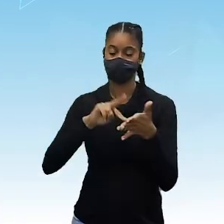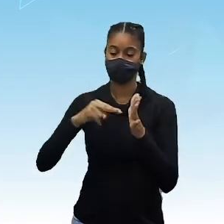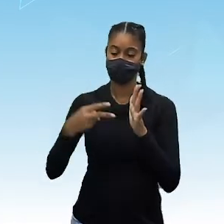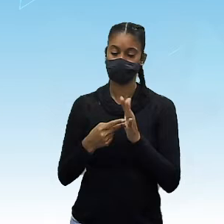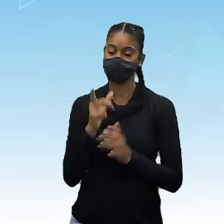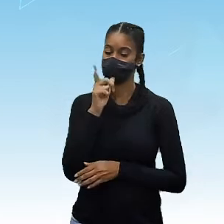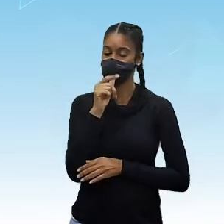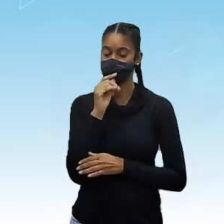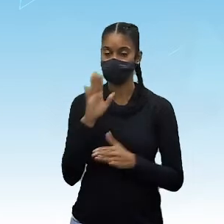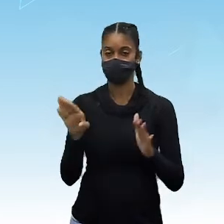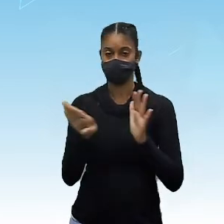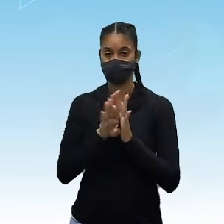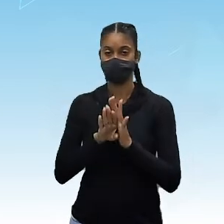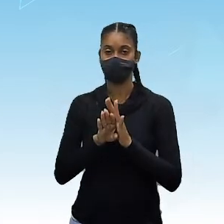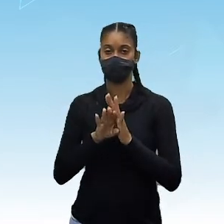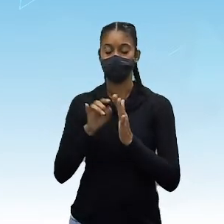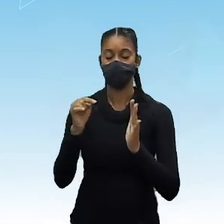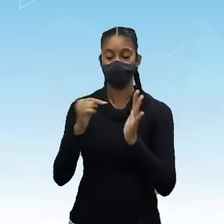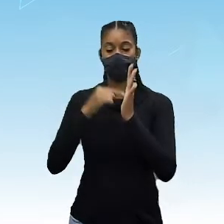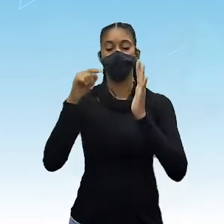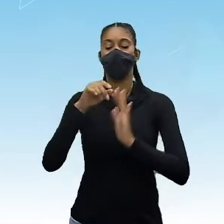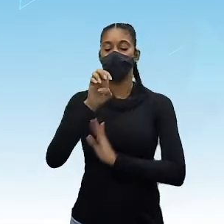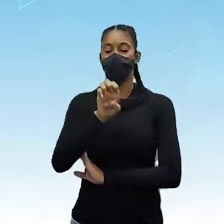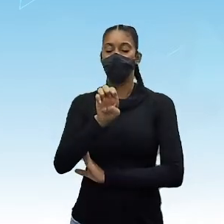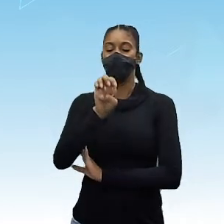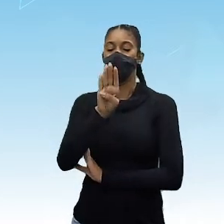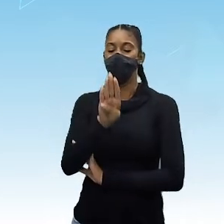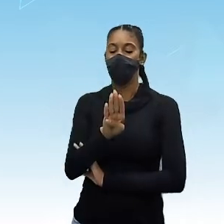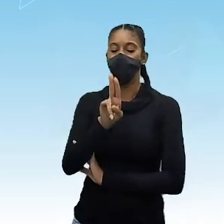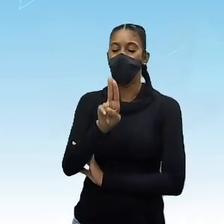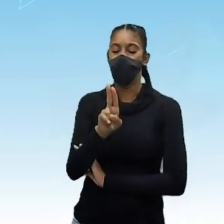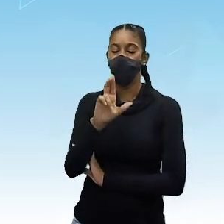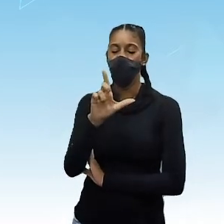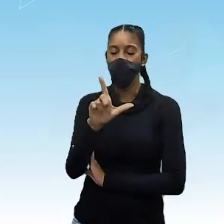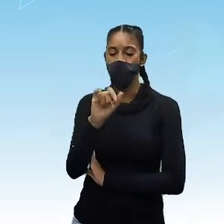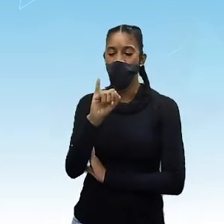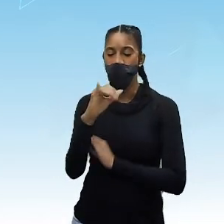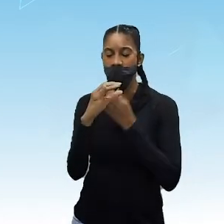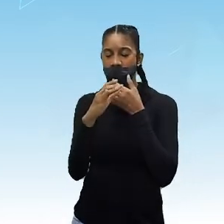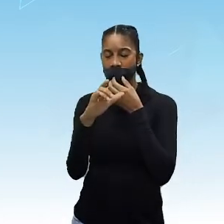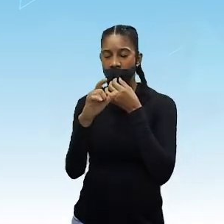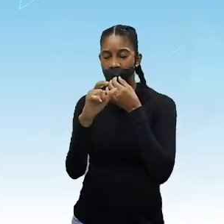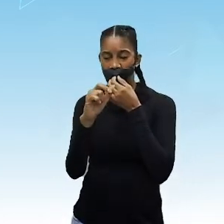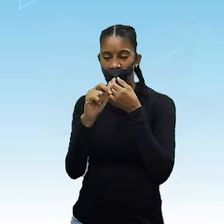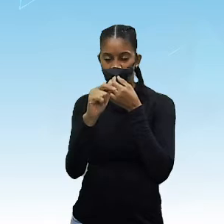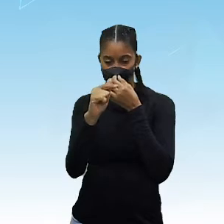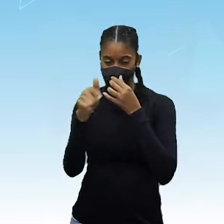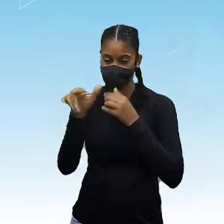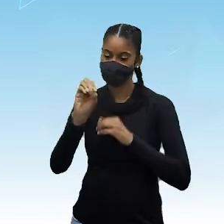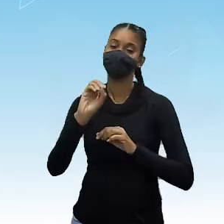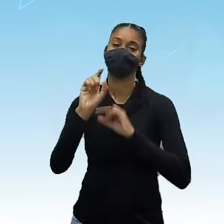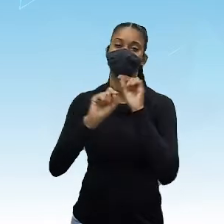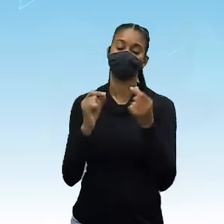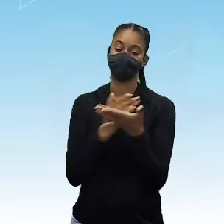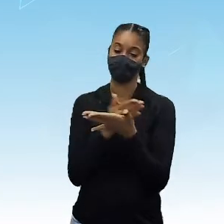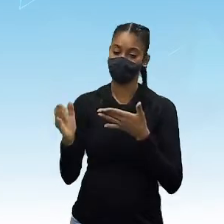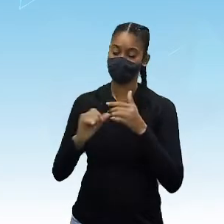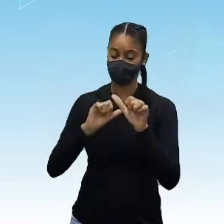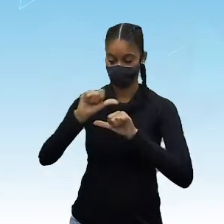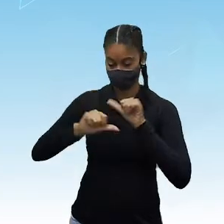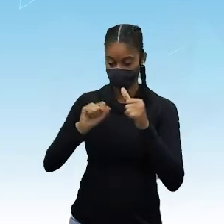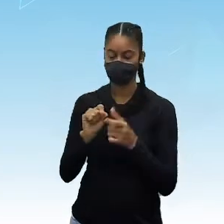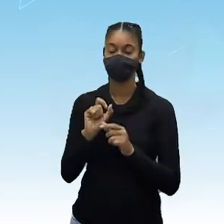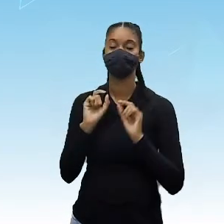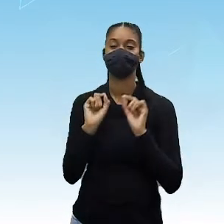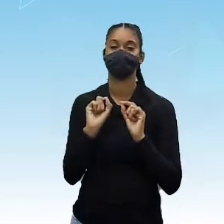a água atingiu o ponto de ebulição. A temperatura em que praticamente toda ela começa a se